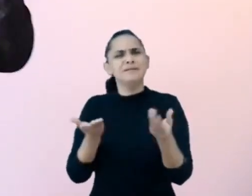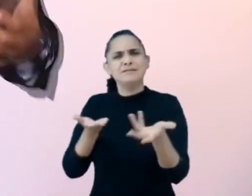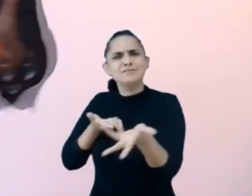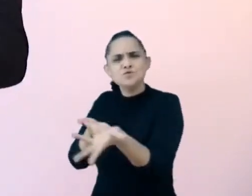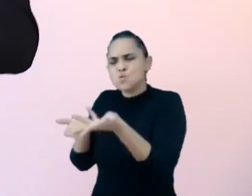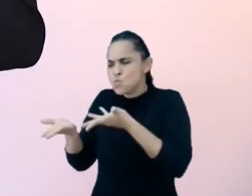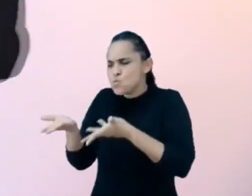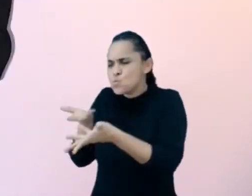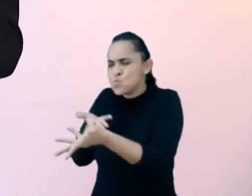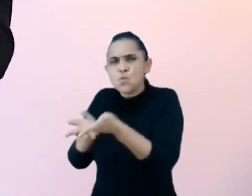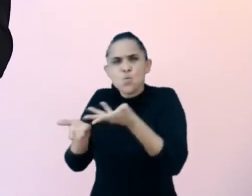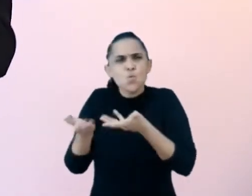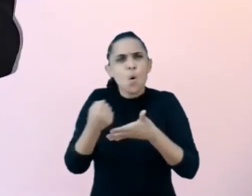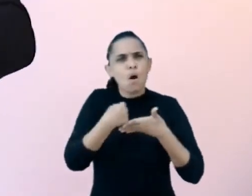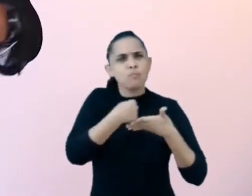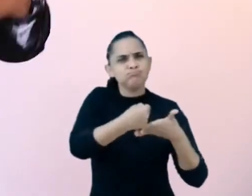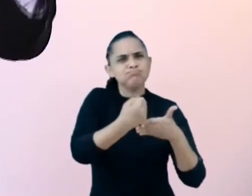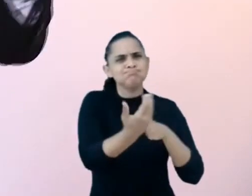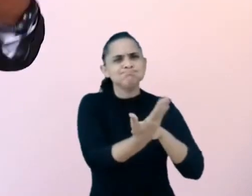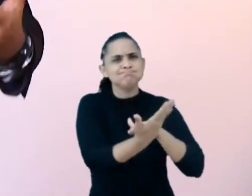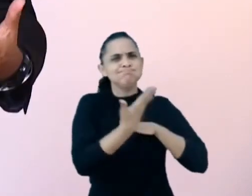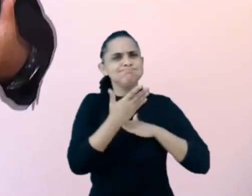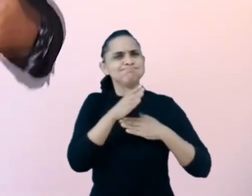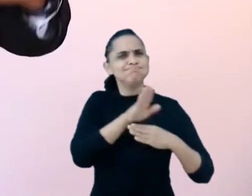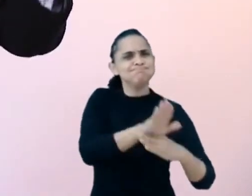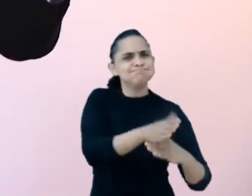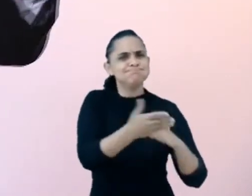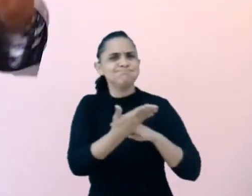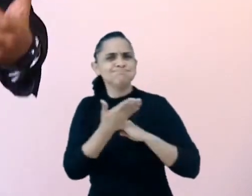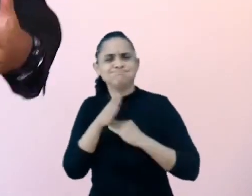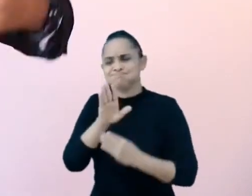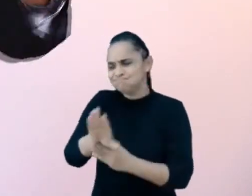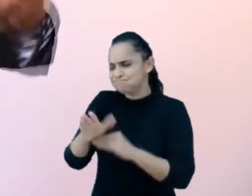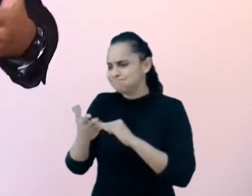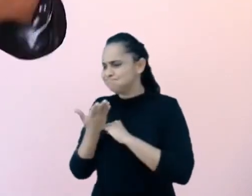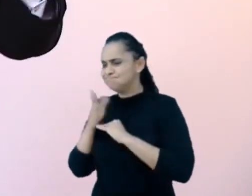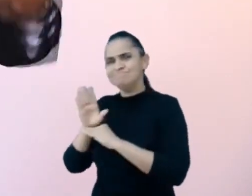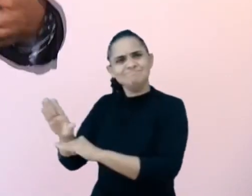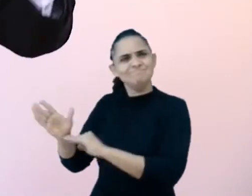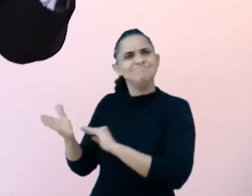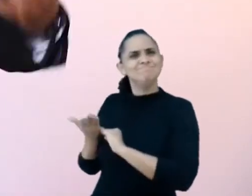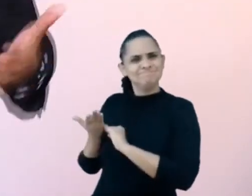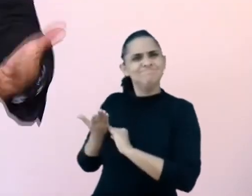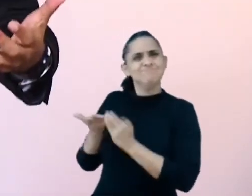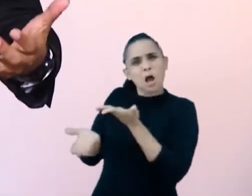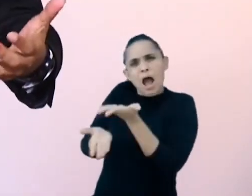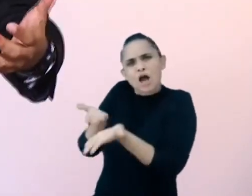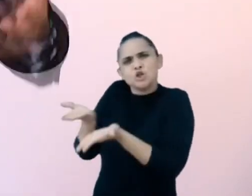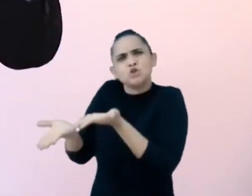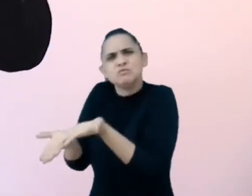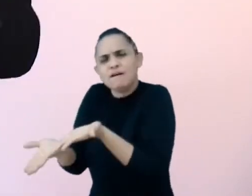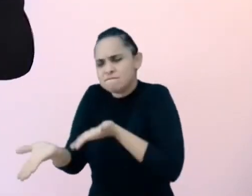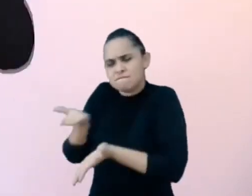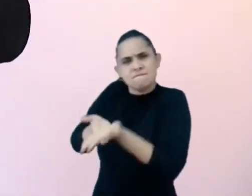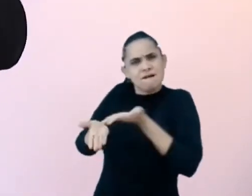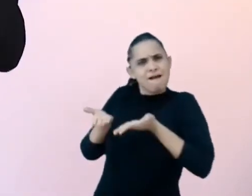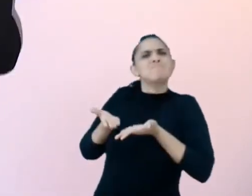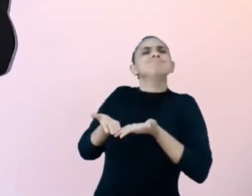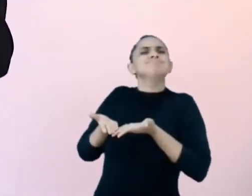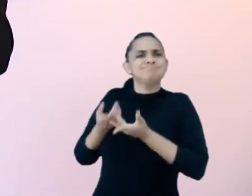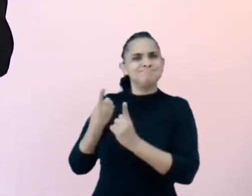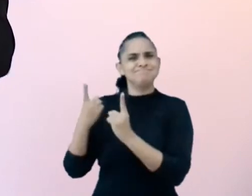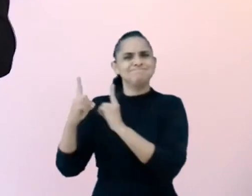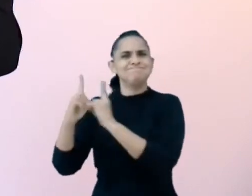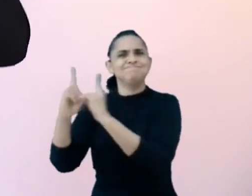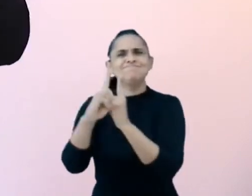se preocupavam um com os outros, eles se atendiam uns aos outros. O foco da